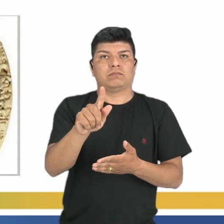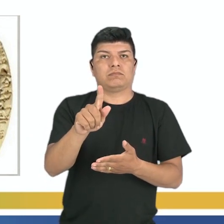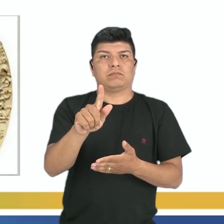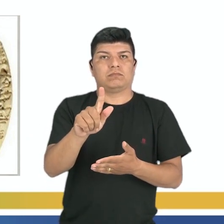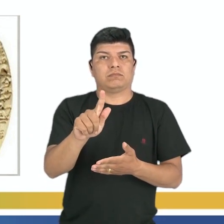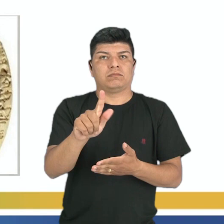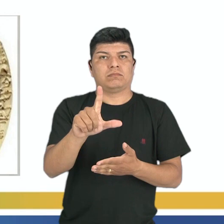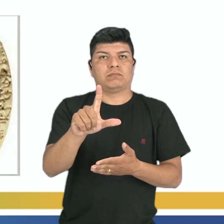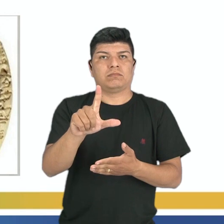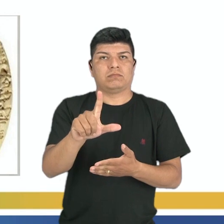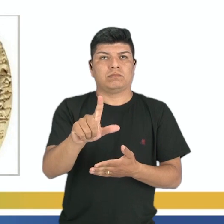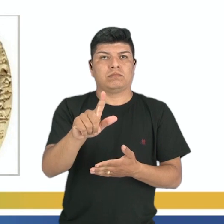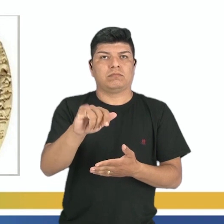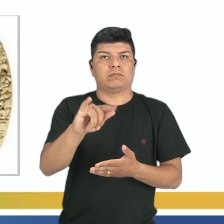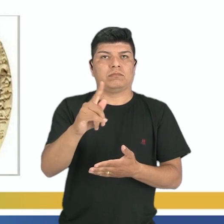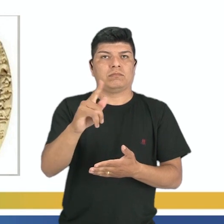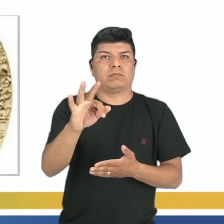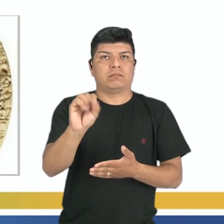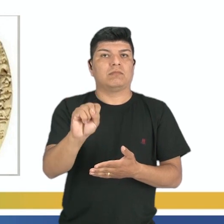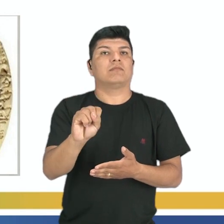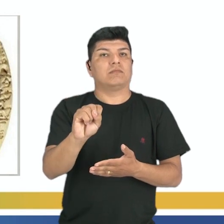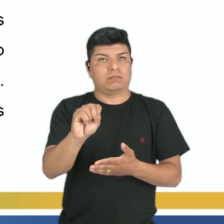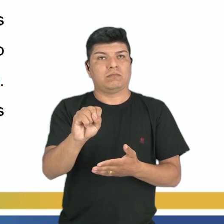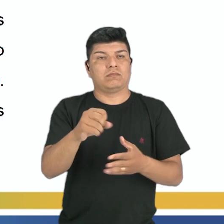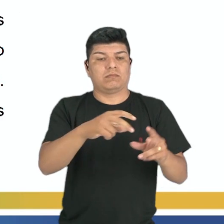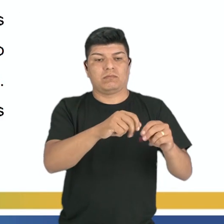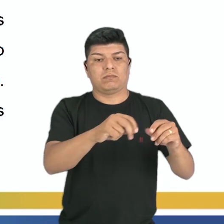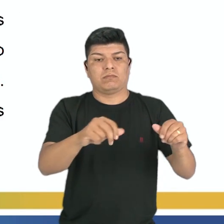barro, tá?